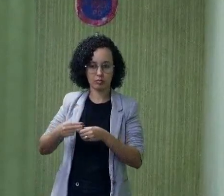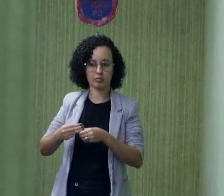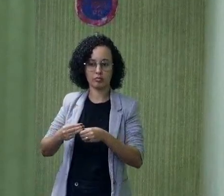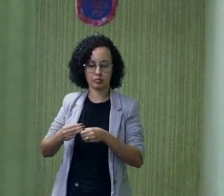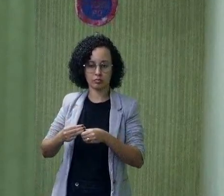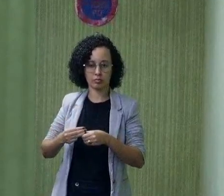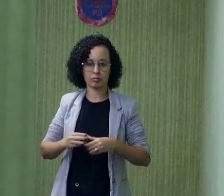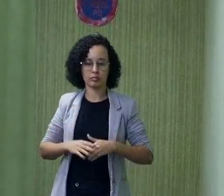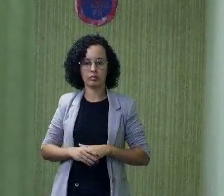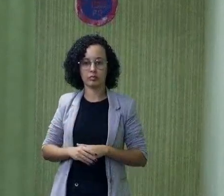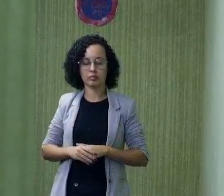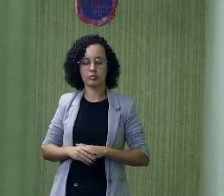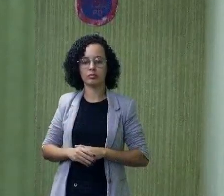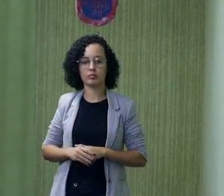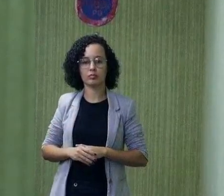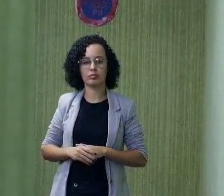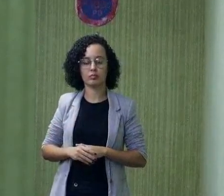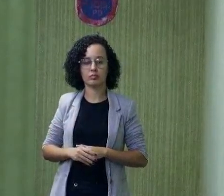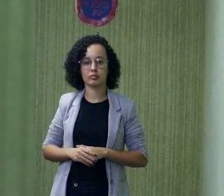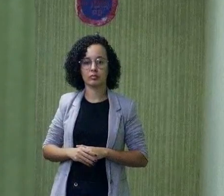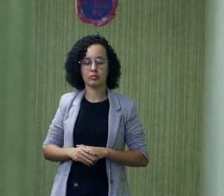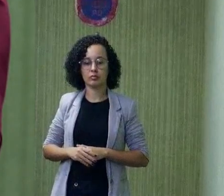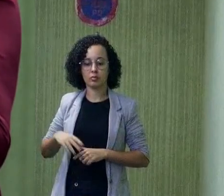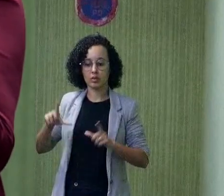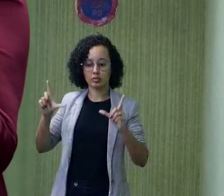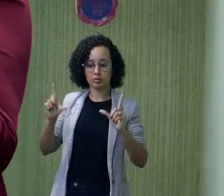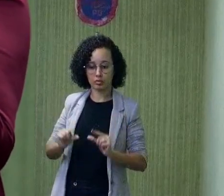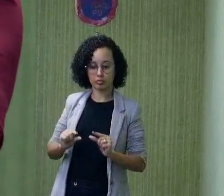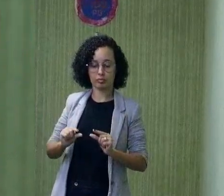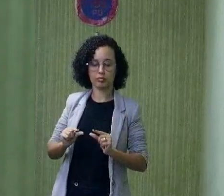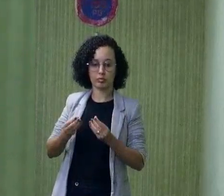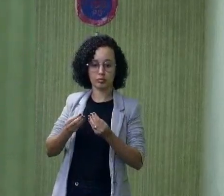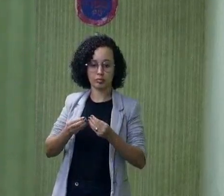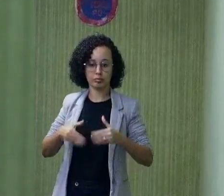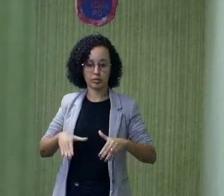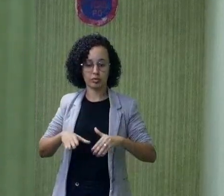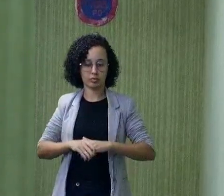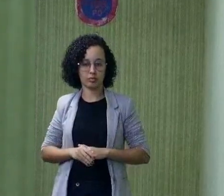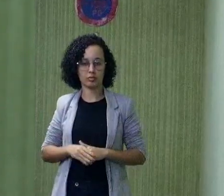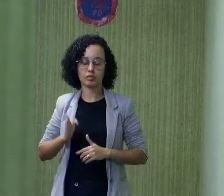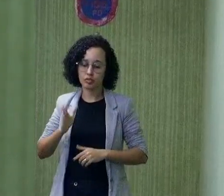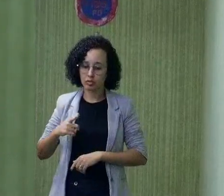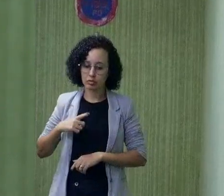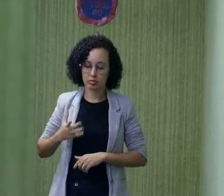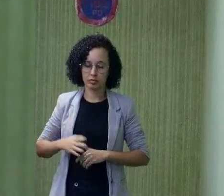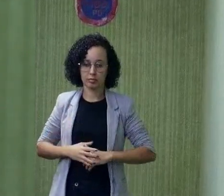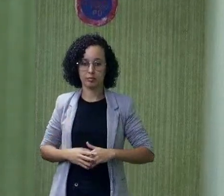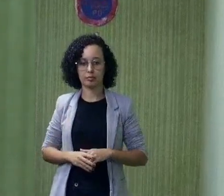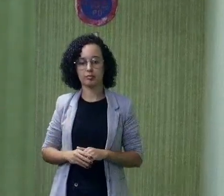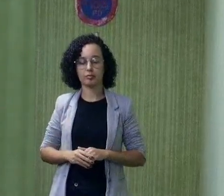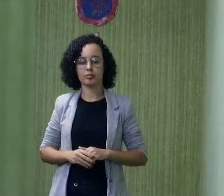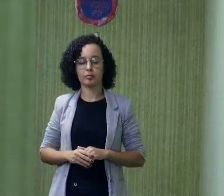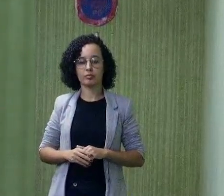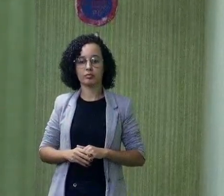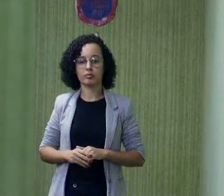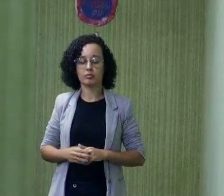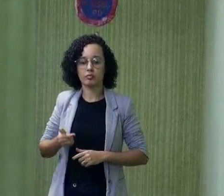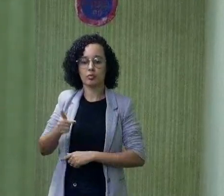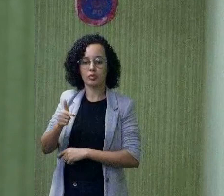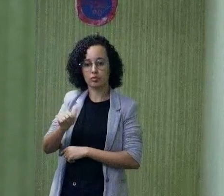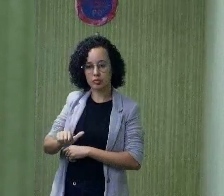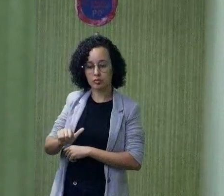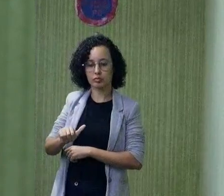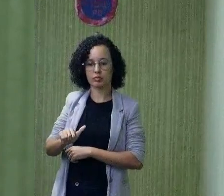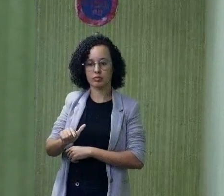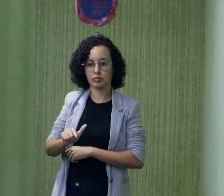significativa para que se minimize o prejuízo porque o prejuízo já existe né De novo